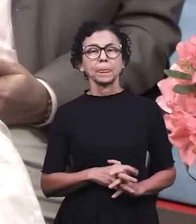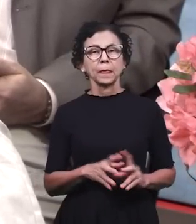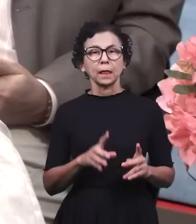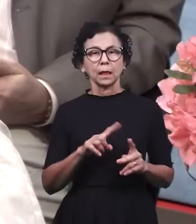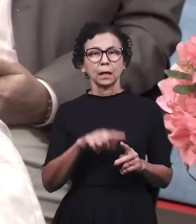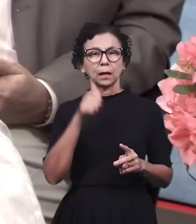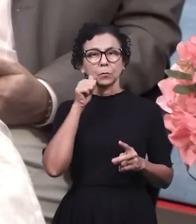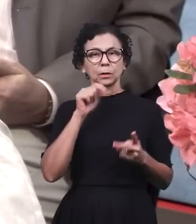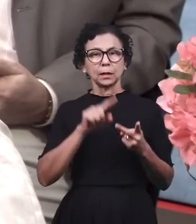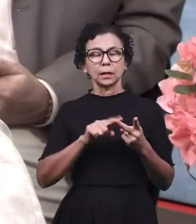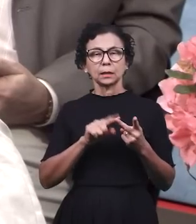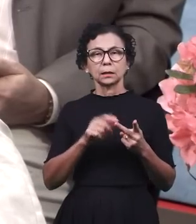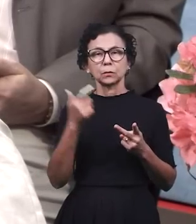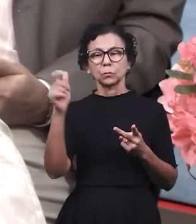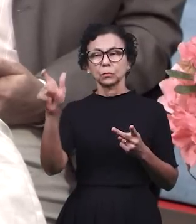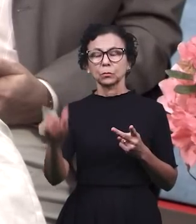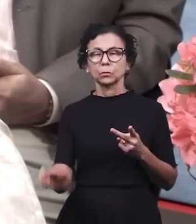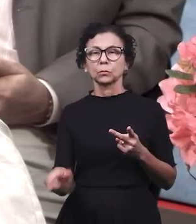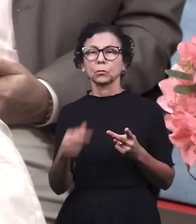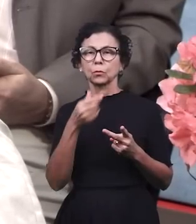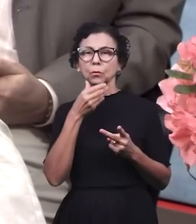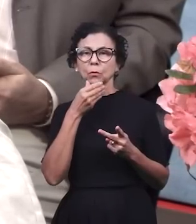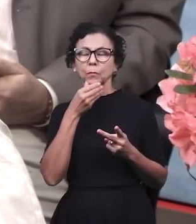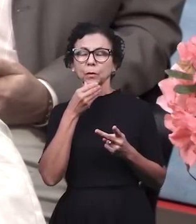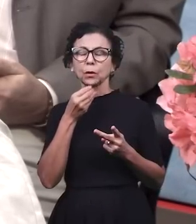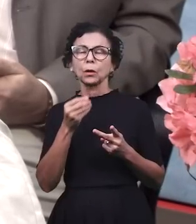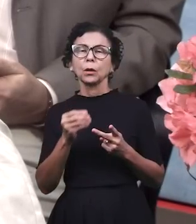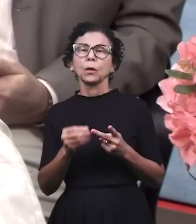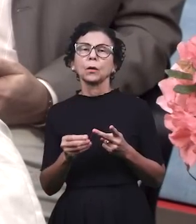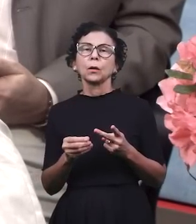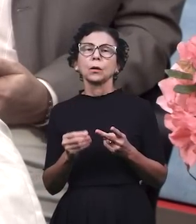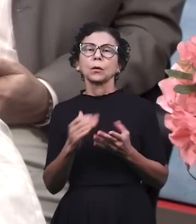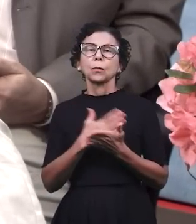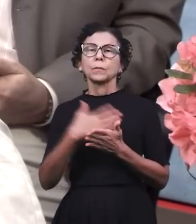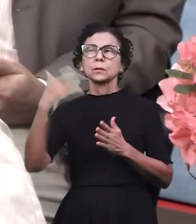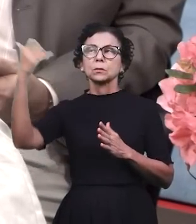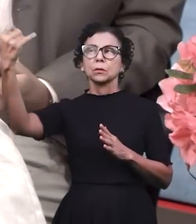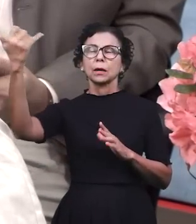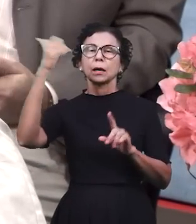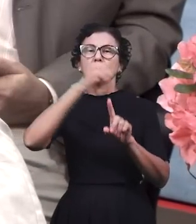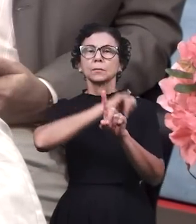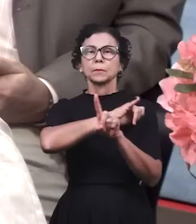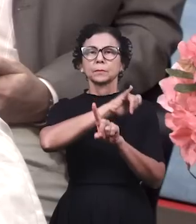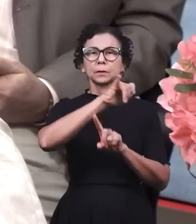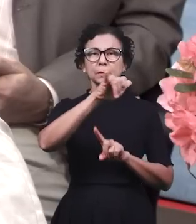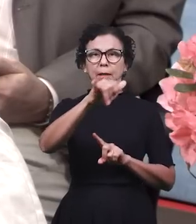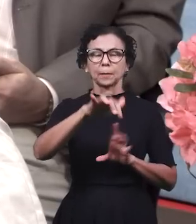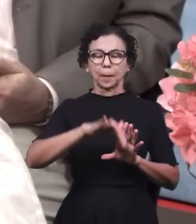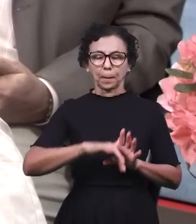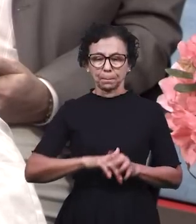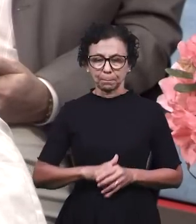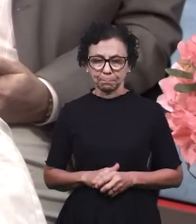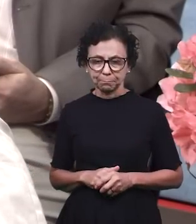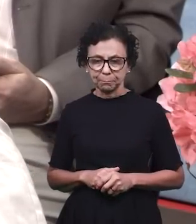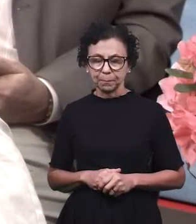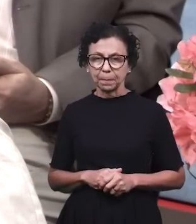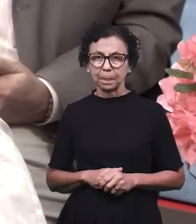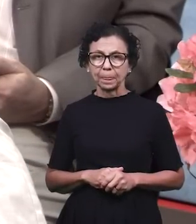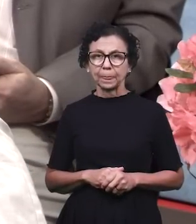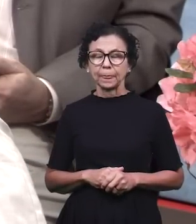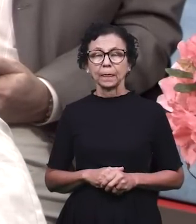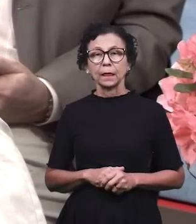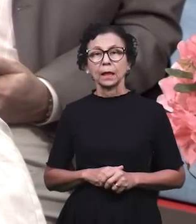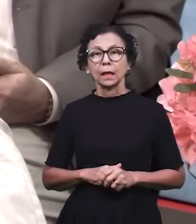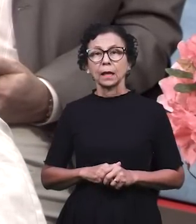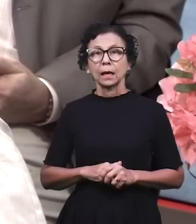começou a interpretar e disse: meu servo, Gedeuti estava no púlpito, fecha a palavra, não é